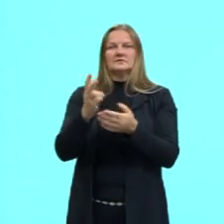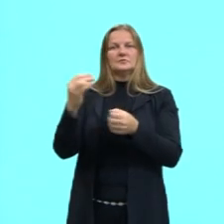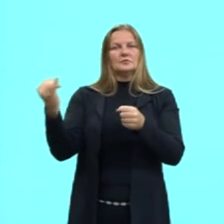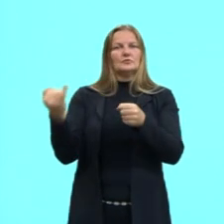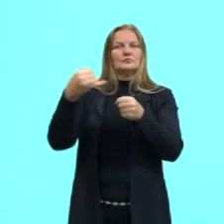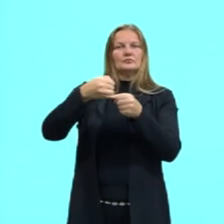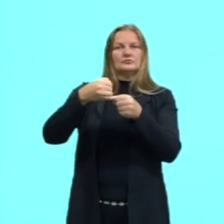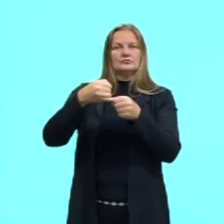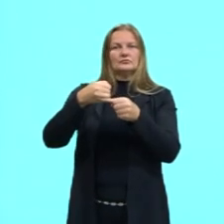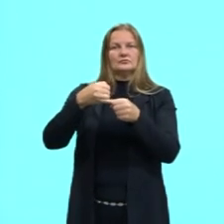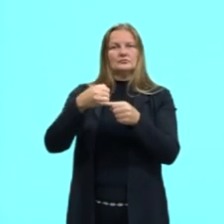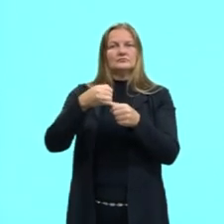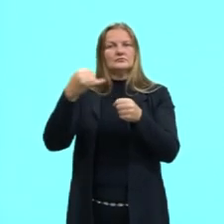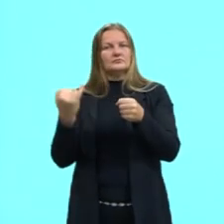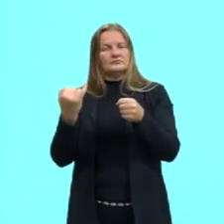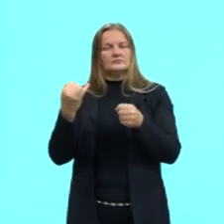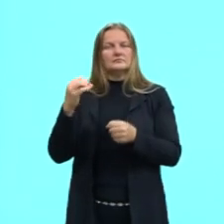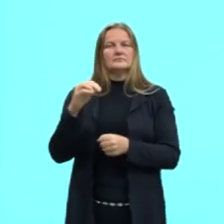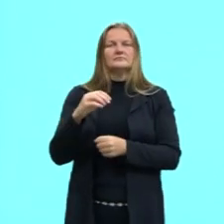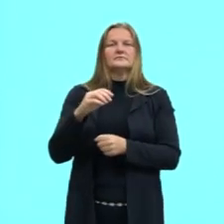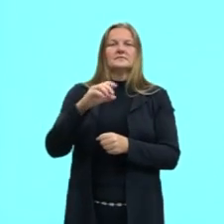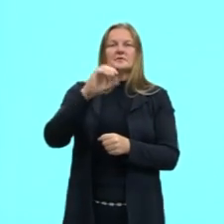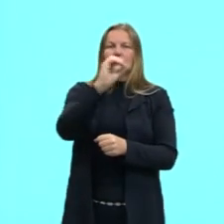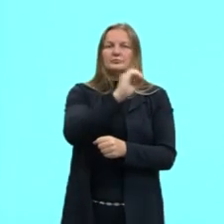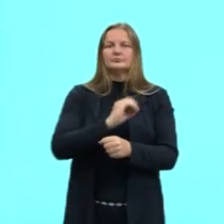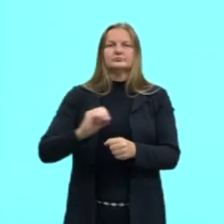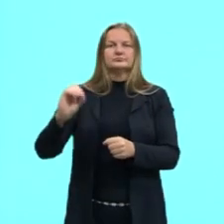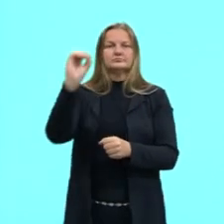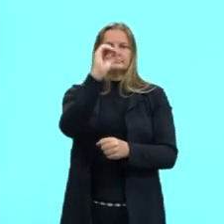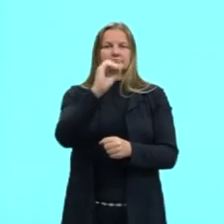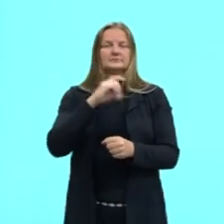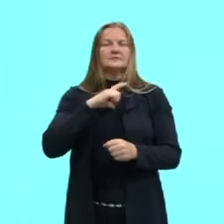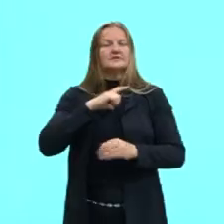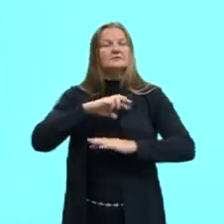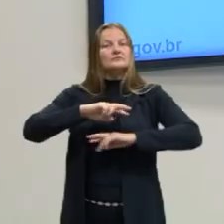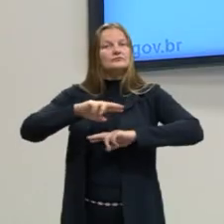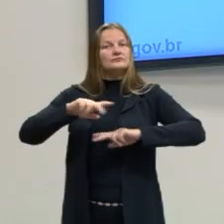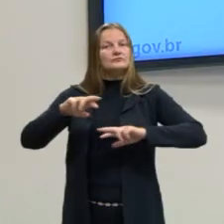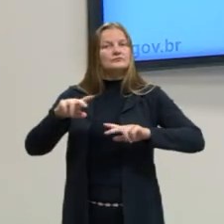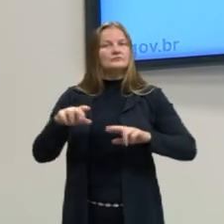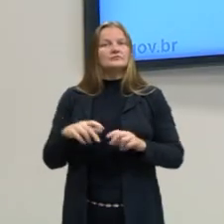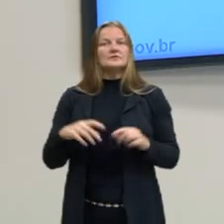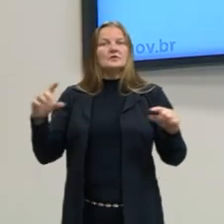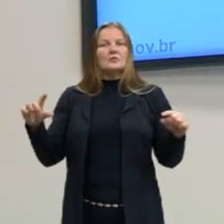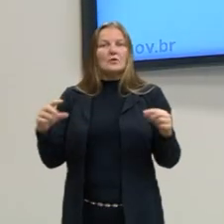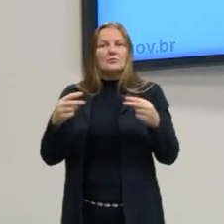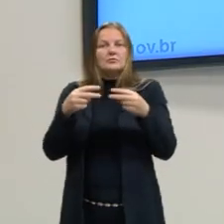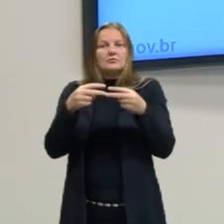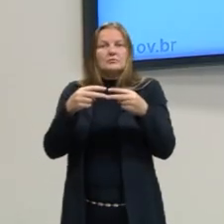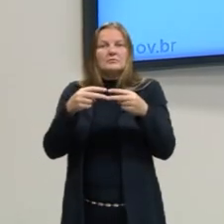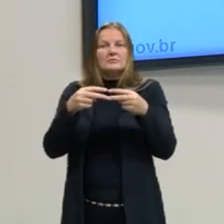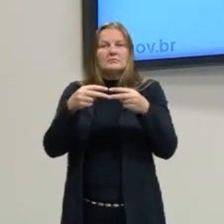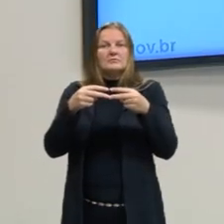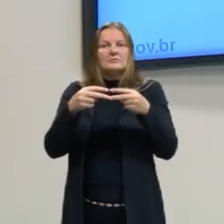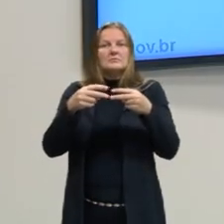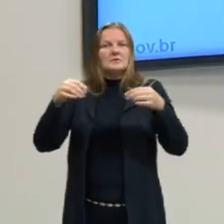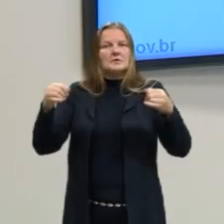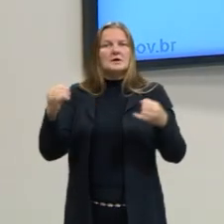cátions chegou aquele mar de elétrons ao seu redor e eu vou ter a formação das ligas metálicas